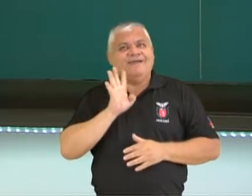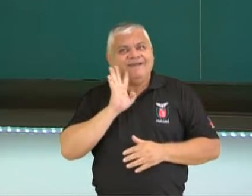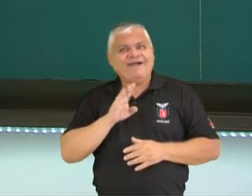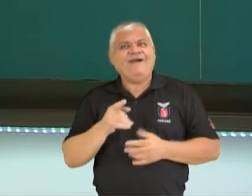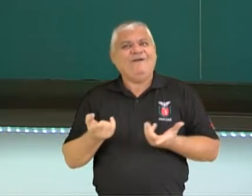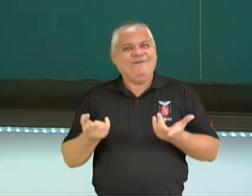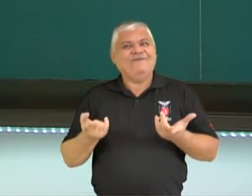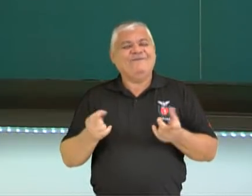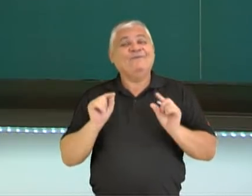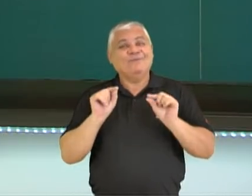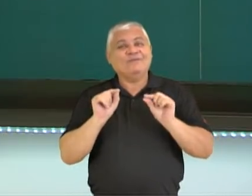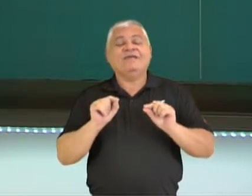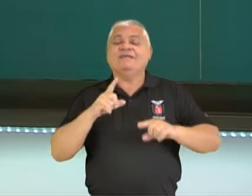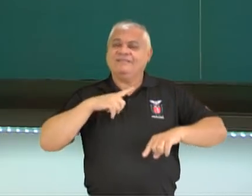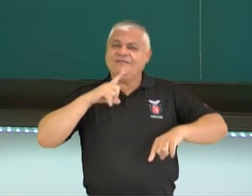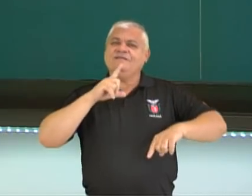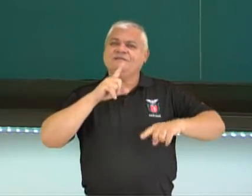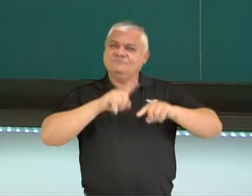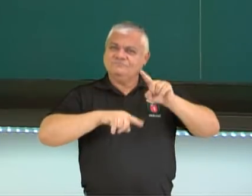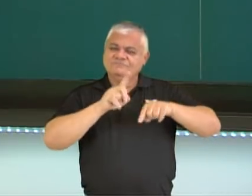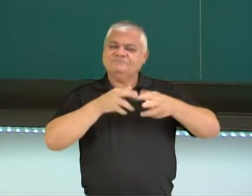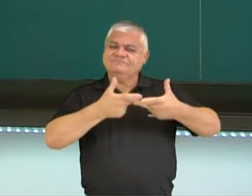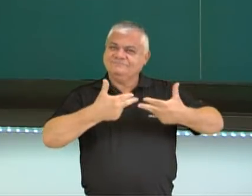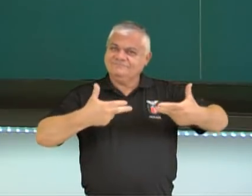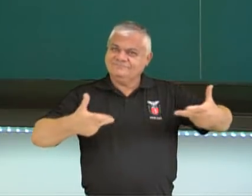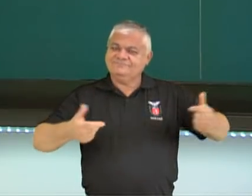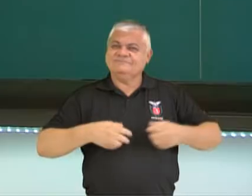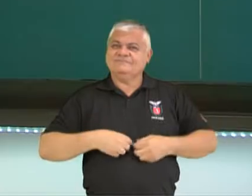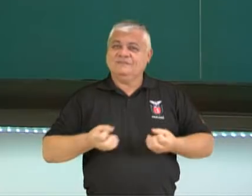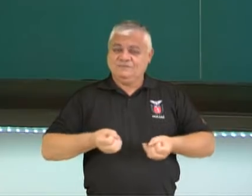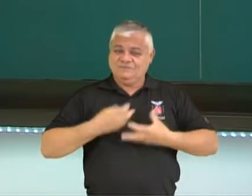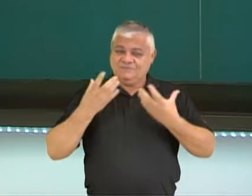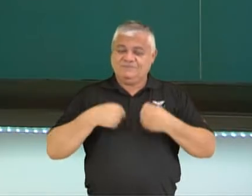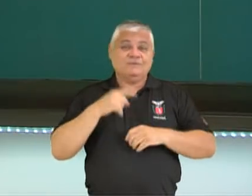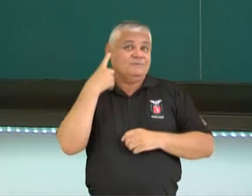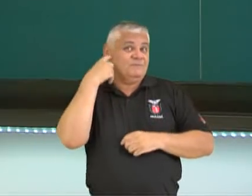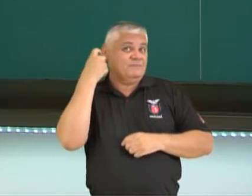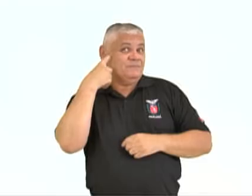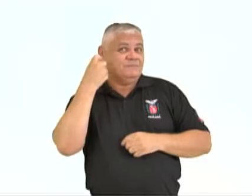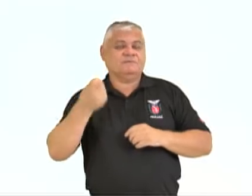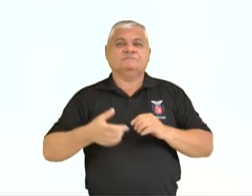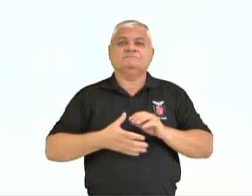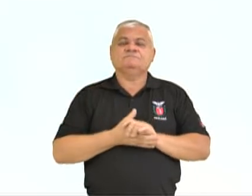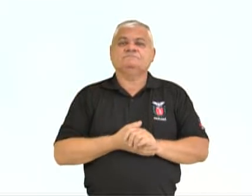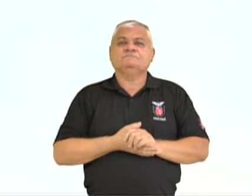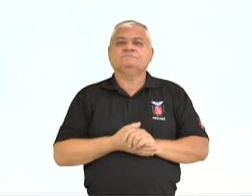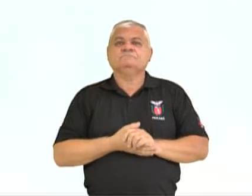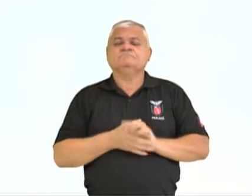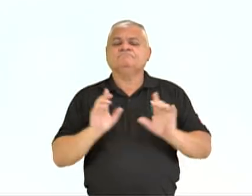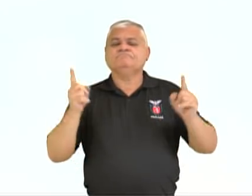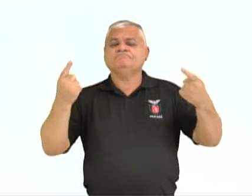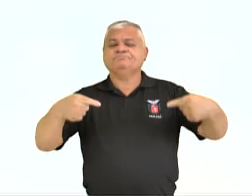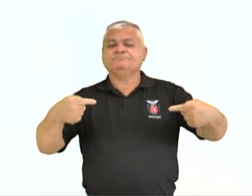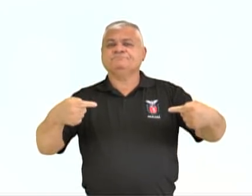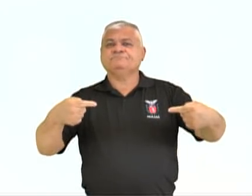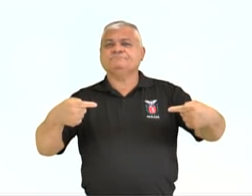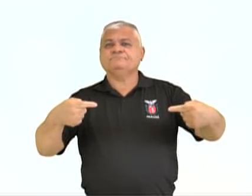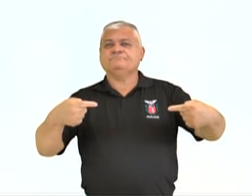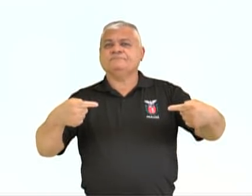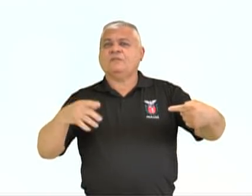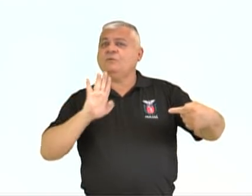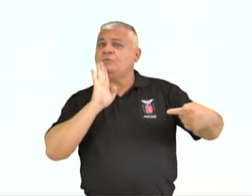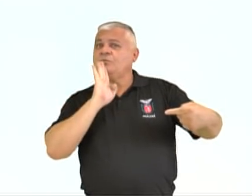isso, recurso expressivo, linguístico e sonoro, ok? Vamos confrontar o nosso